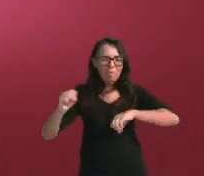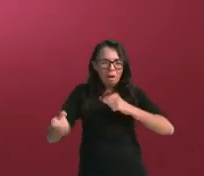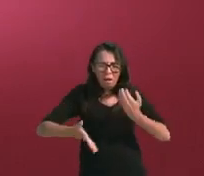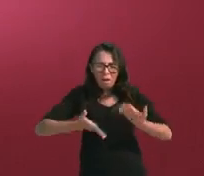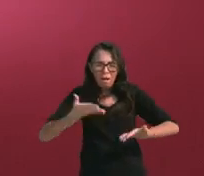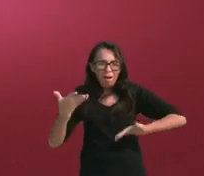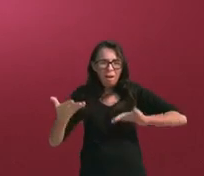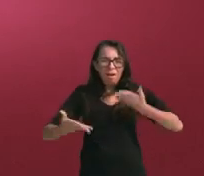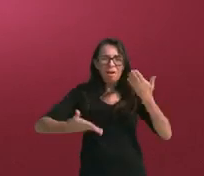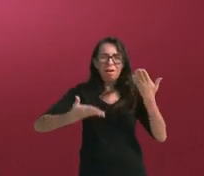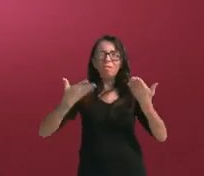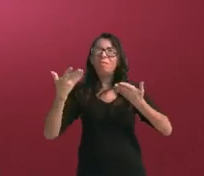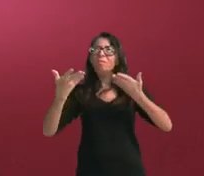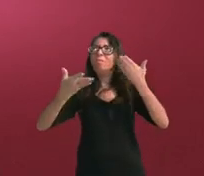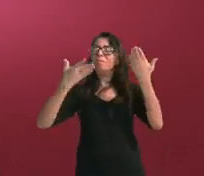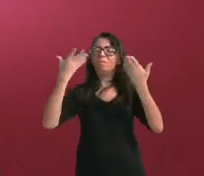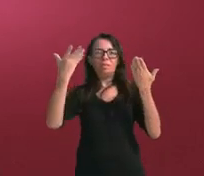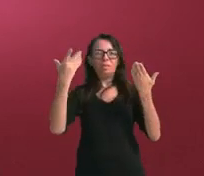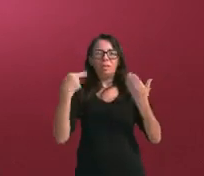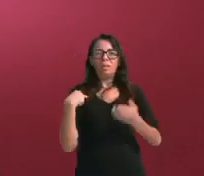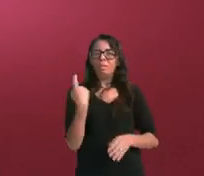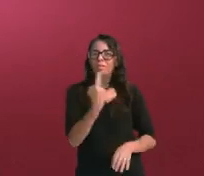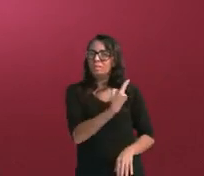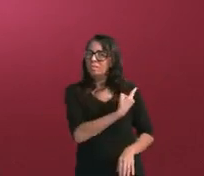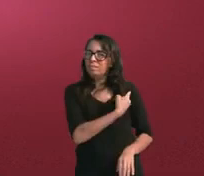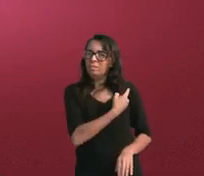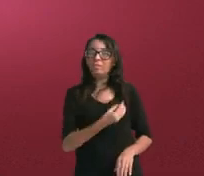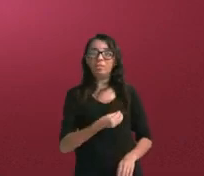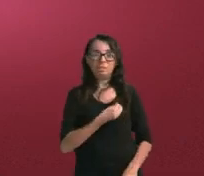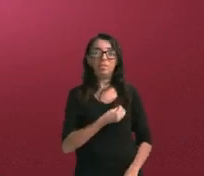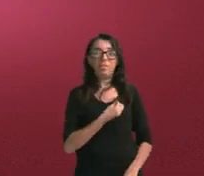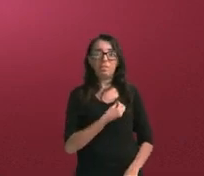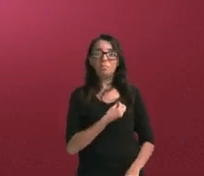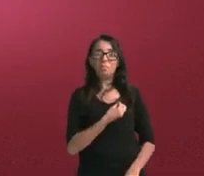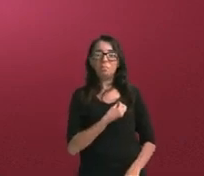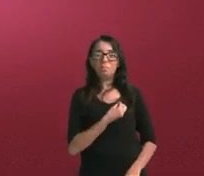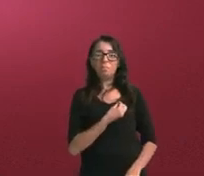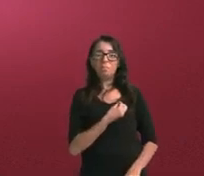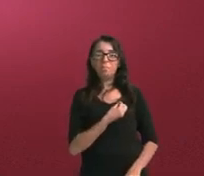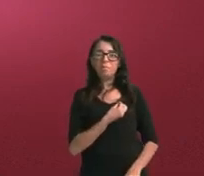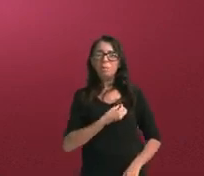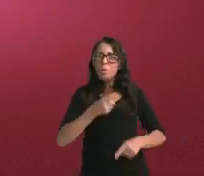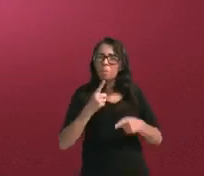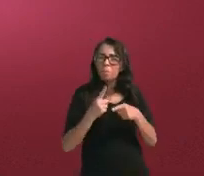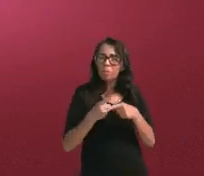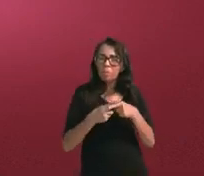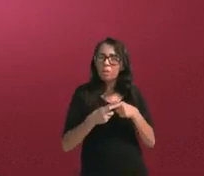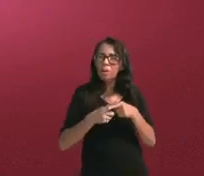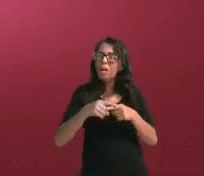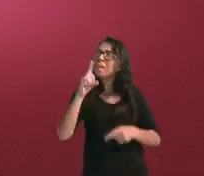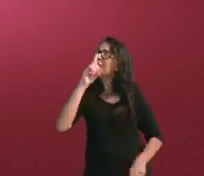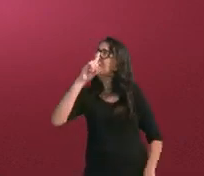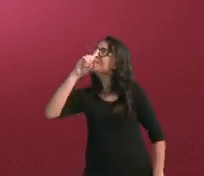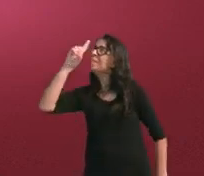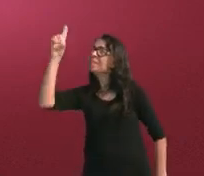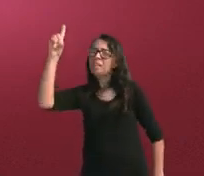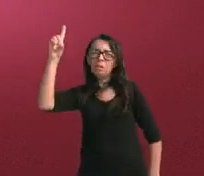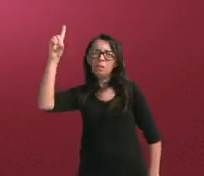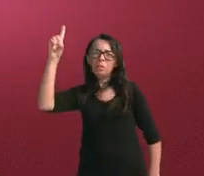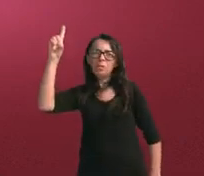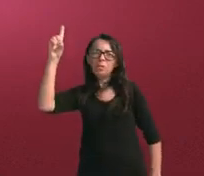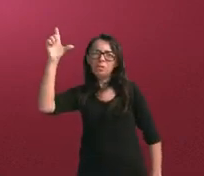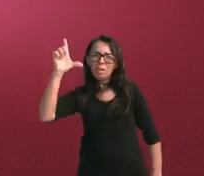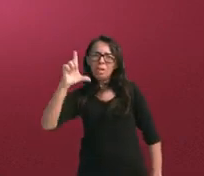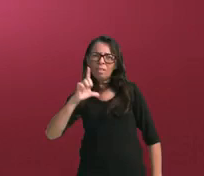específico para você, para mim, para cada ouvinte, para cada irmão. Então Deus tem um propósito para a tua vida,